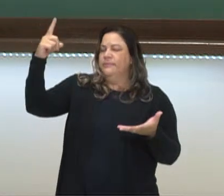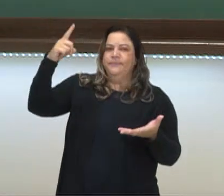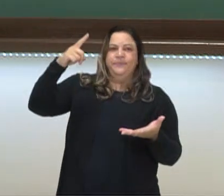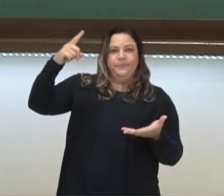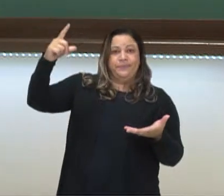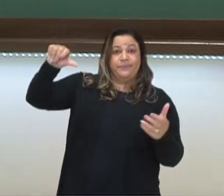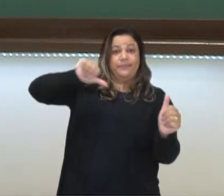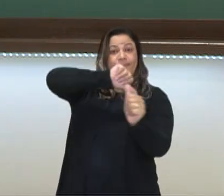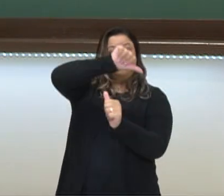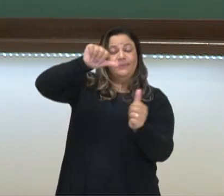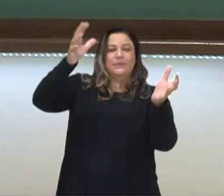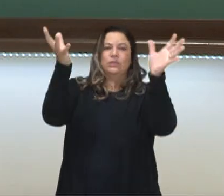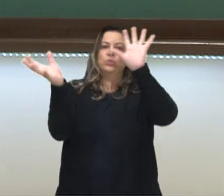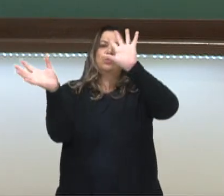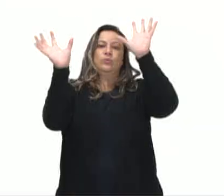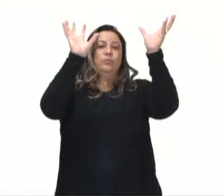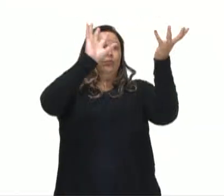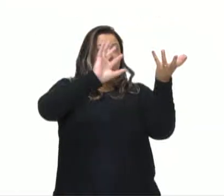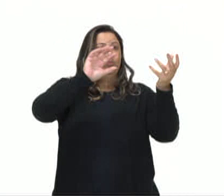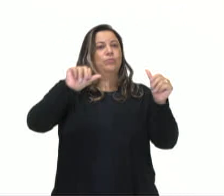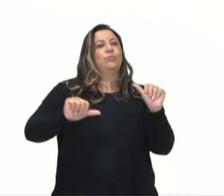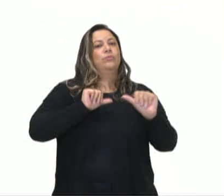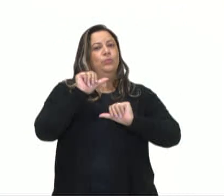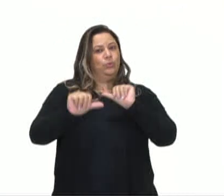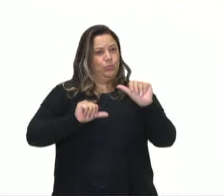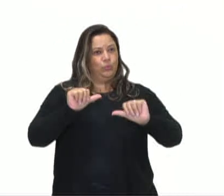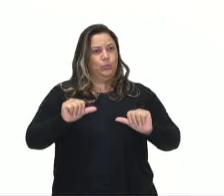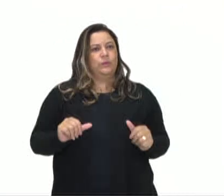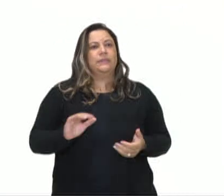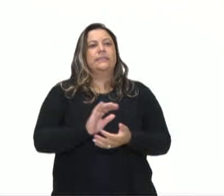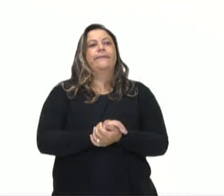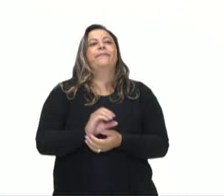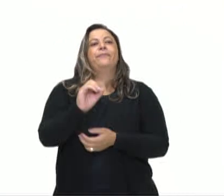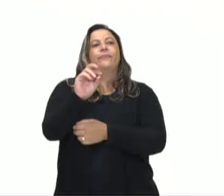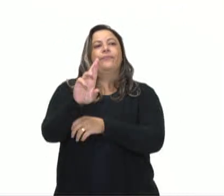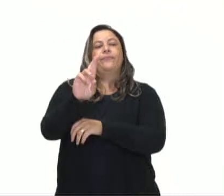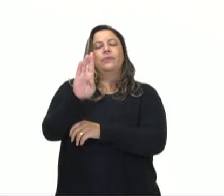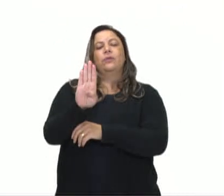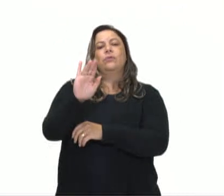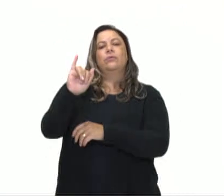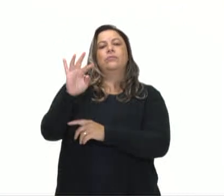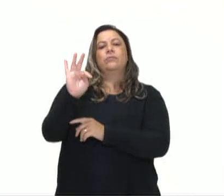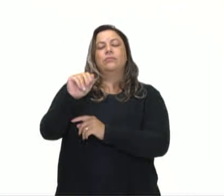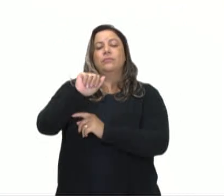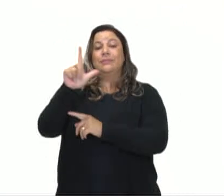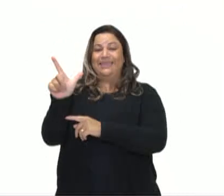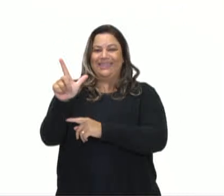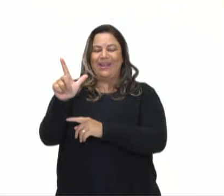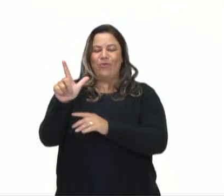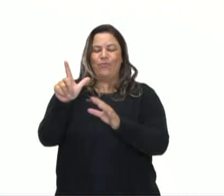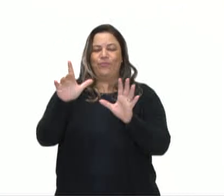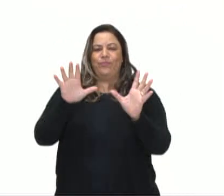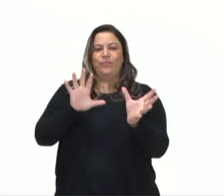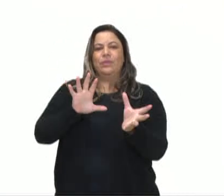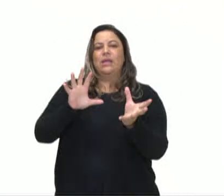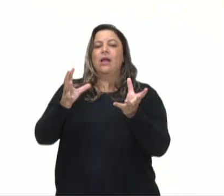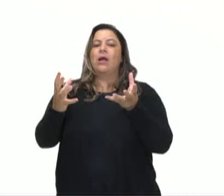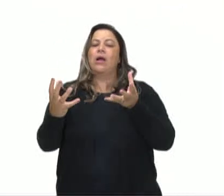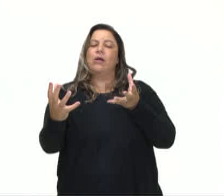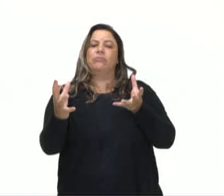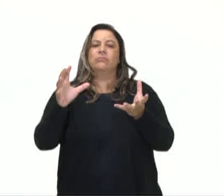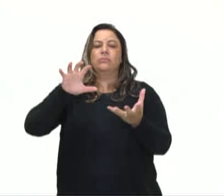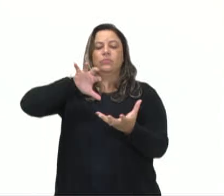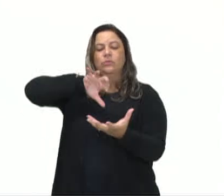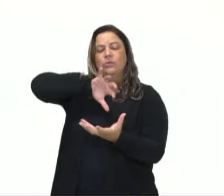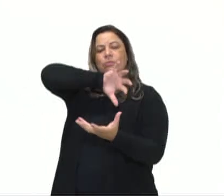nosso planeta. Seguindo aqui, a variação orbital, que é a variação do movimento de órbita